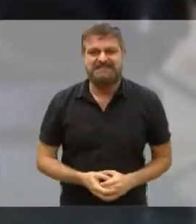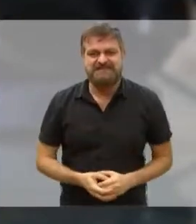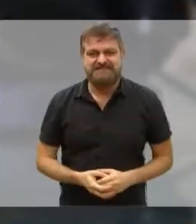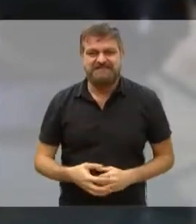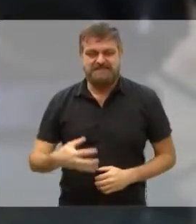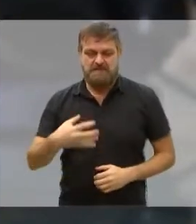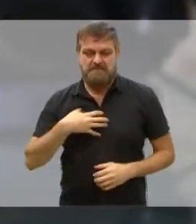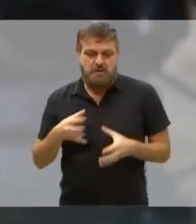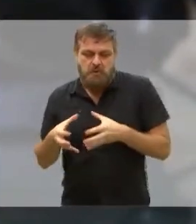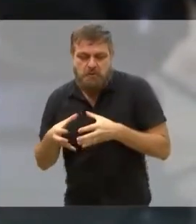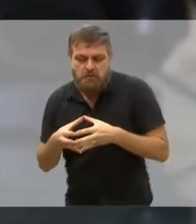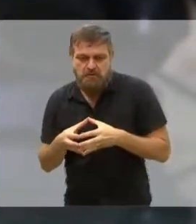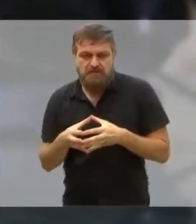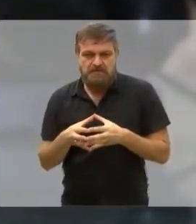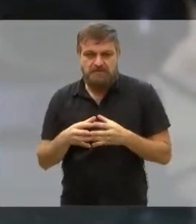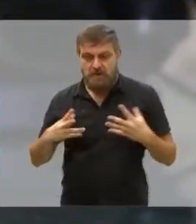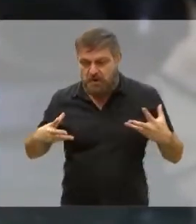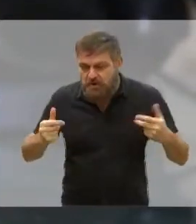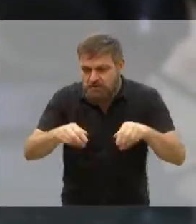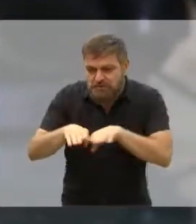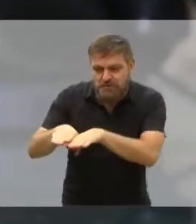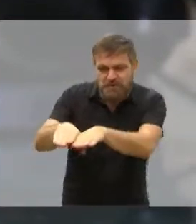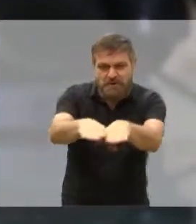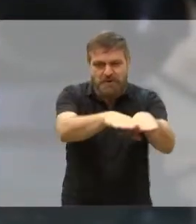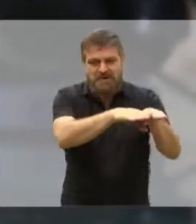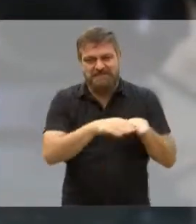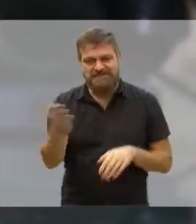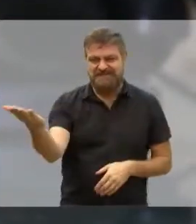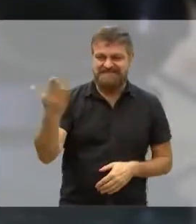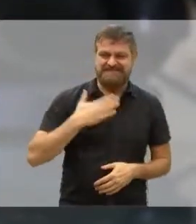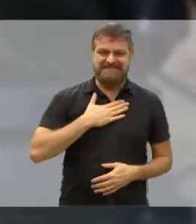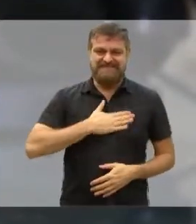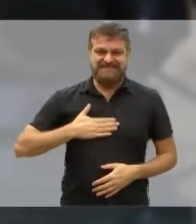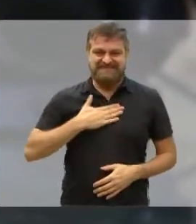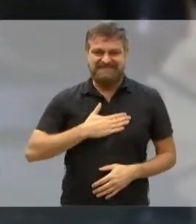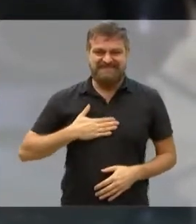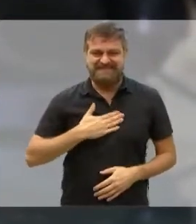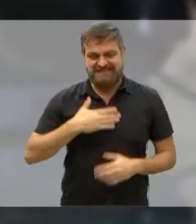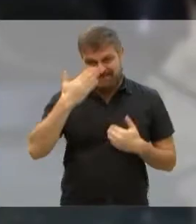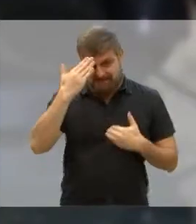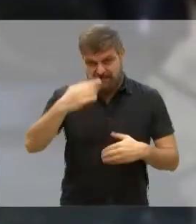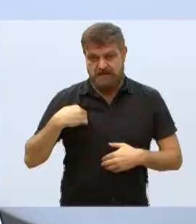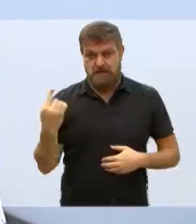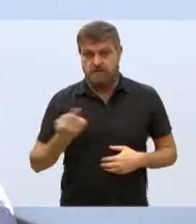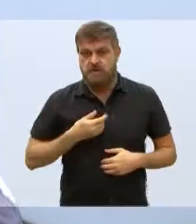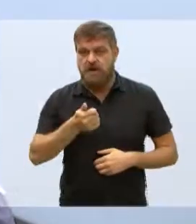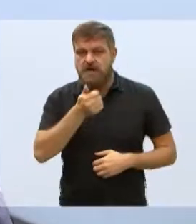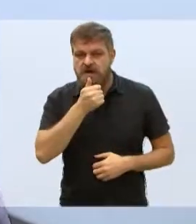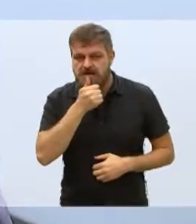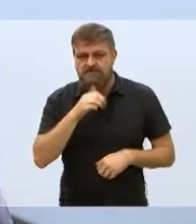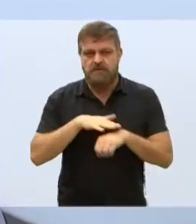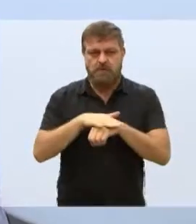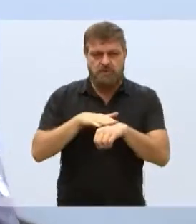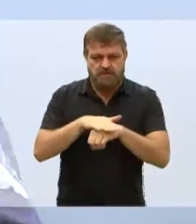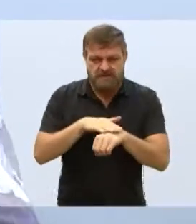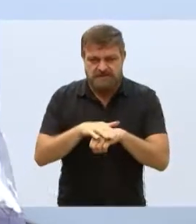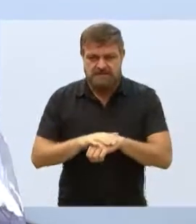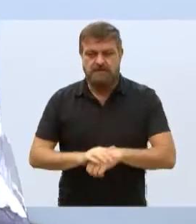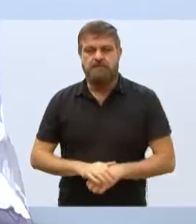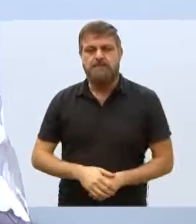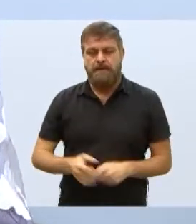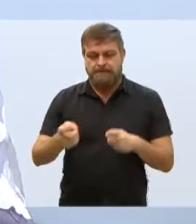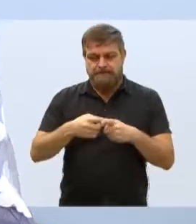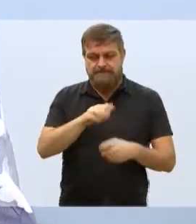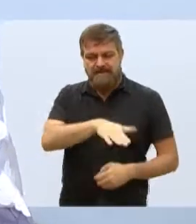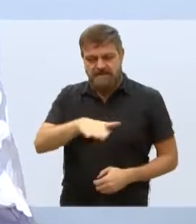Não sou eu e a minha turma aqui, somos todos nós. Sejam todos bem-vindos. Obrigada. E nós vamos ainda conversar